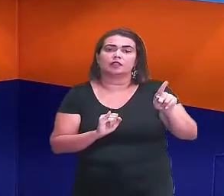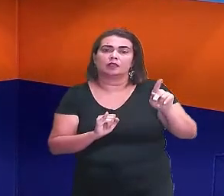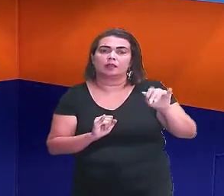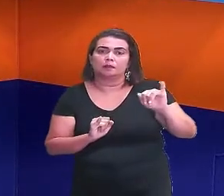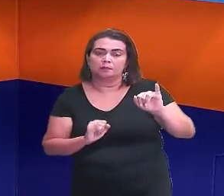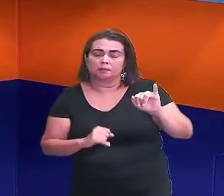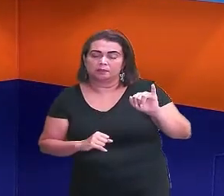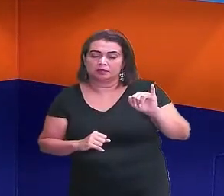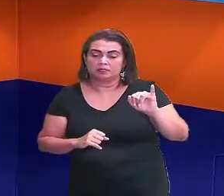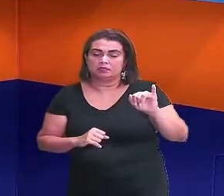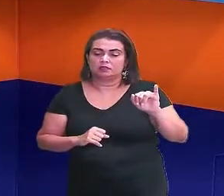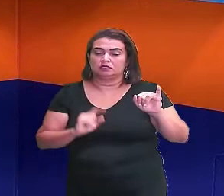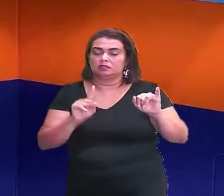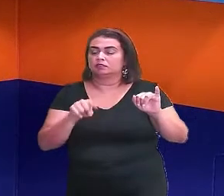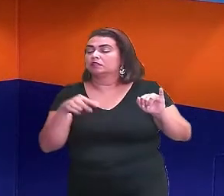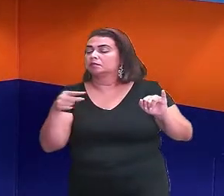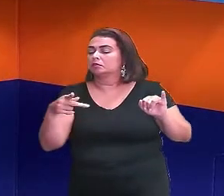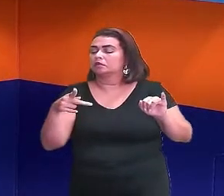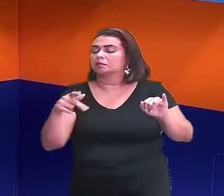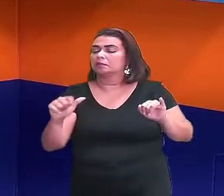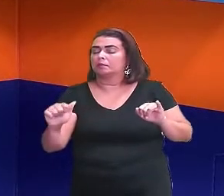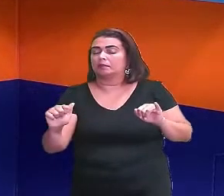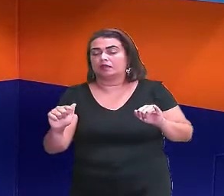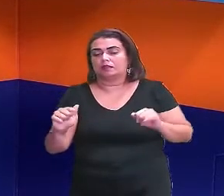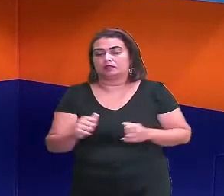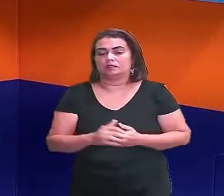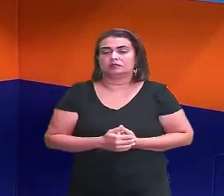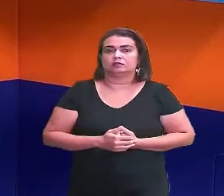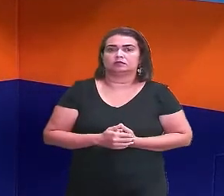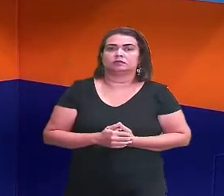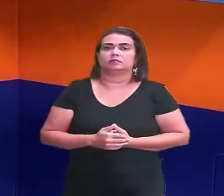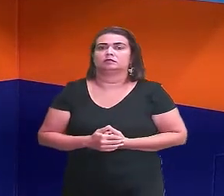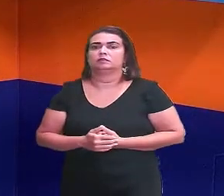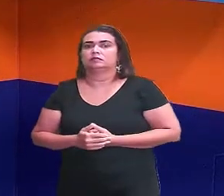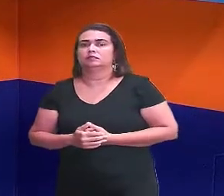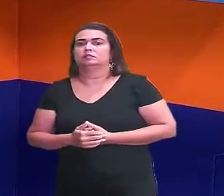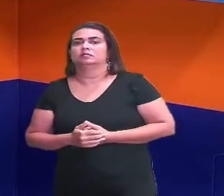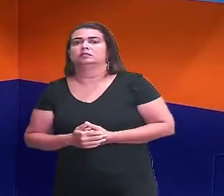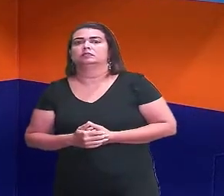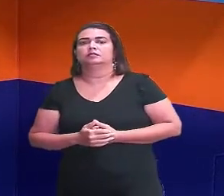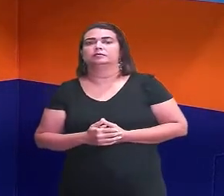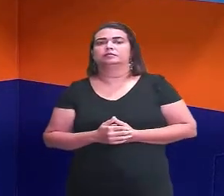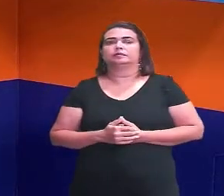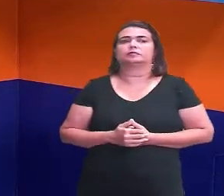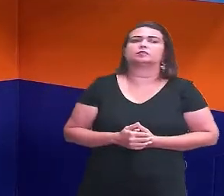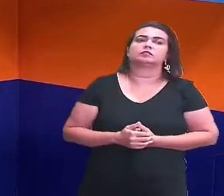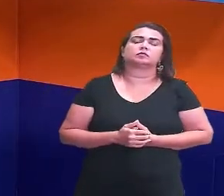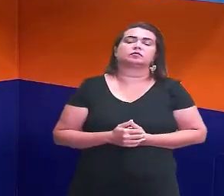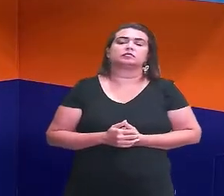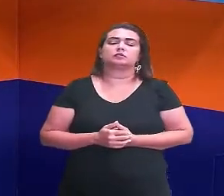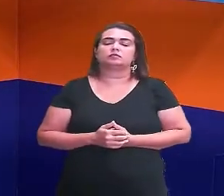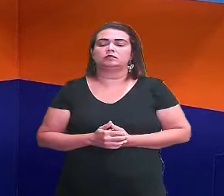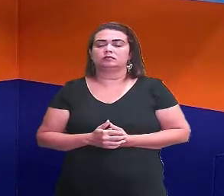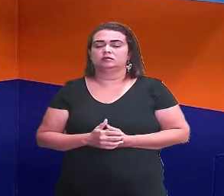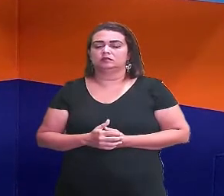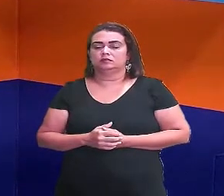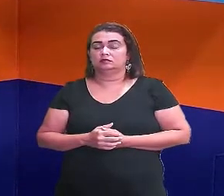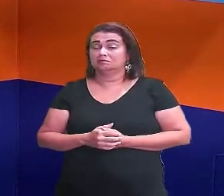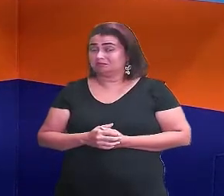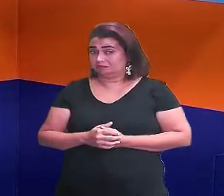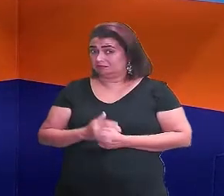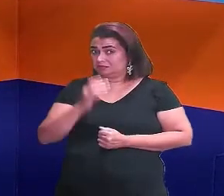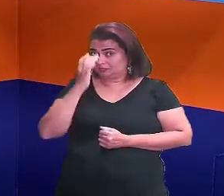E na outra sílaba, pá. Pipa. Separei as sílabas dessa palavra. Não é